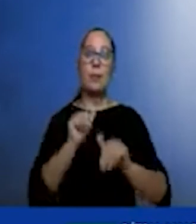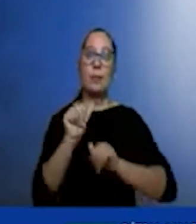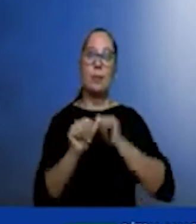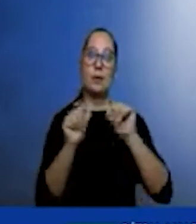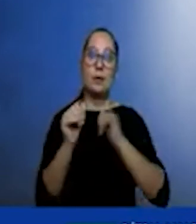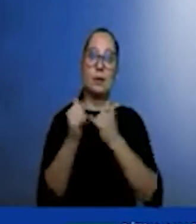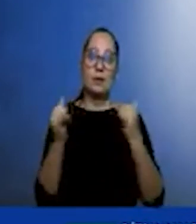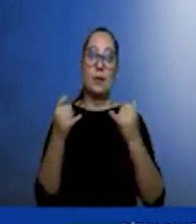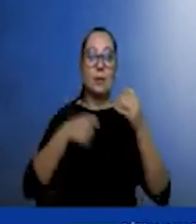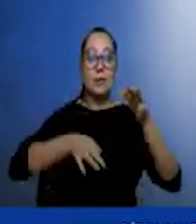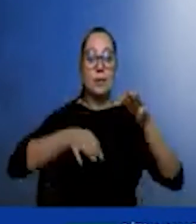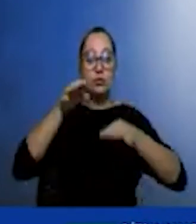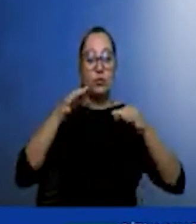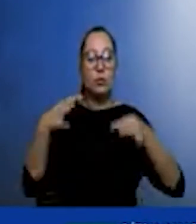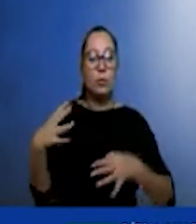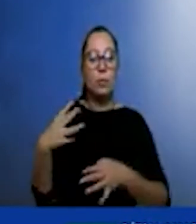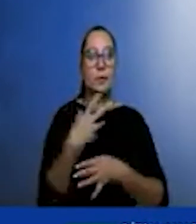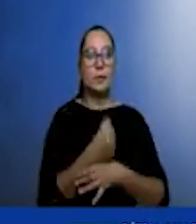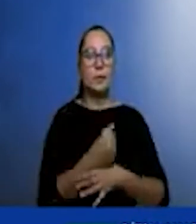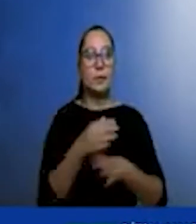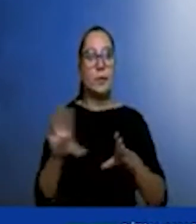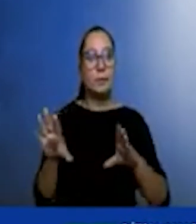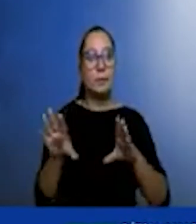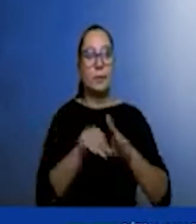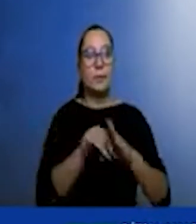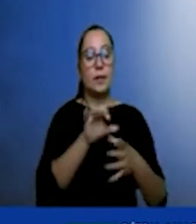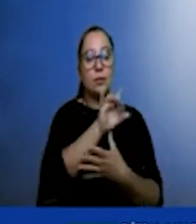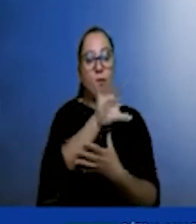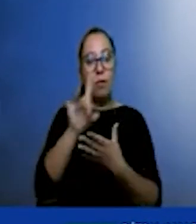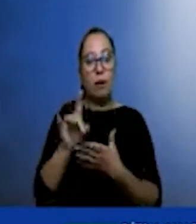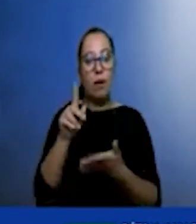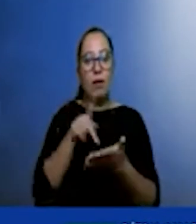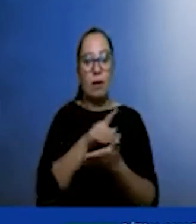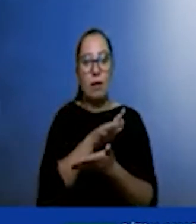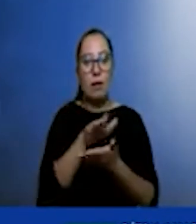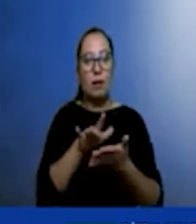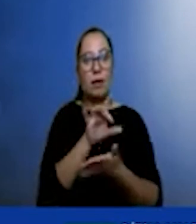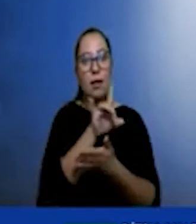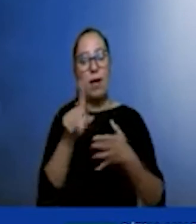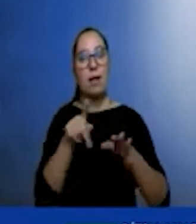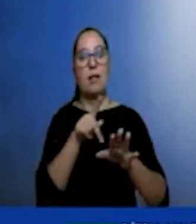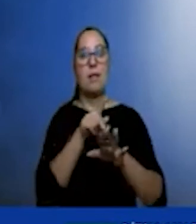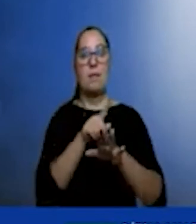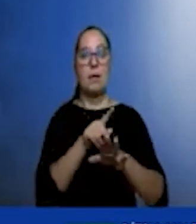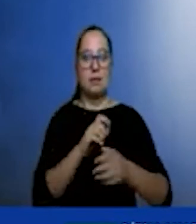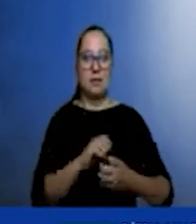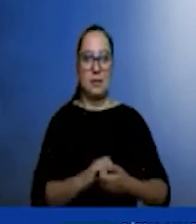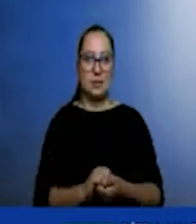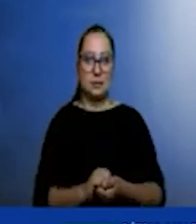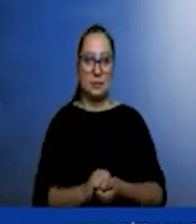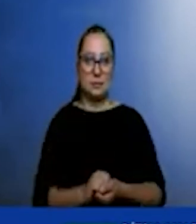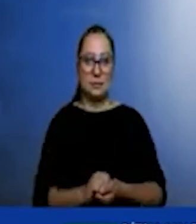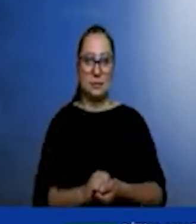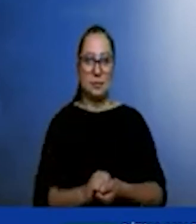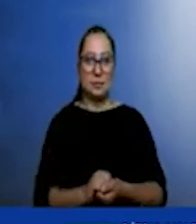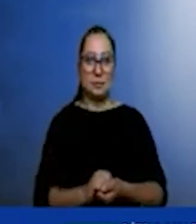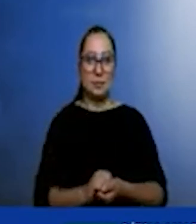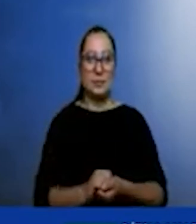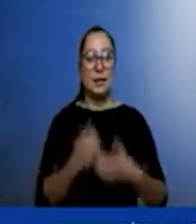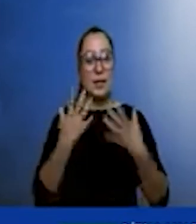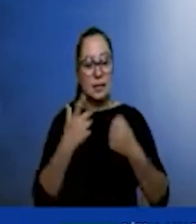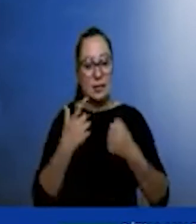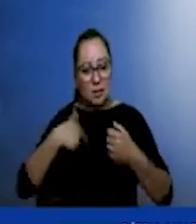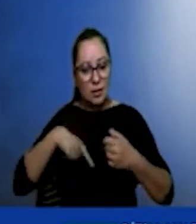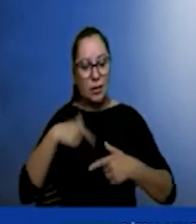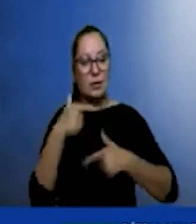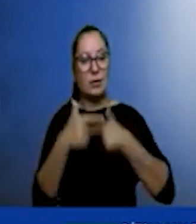mundo dentro do que cada realidade de cada país, né? Então, que nos deixem trabalhar e que seja justo